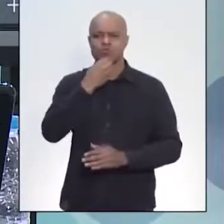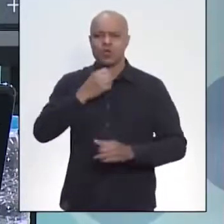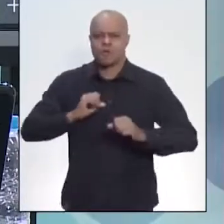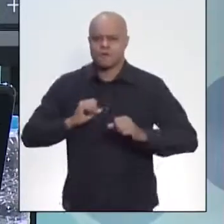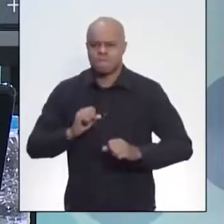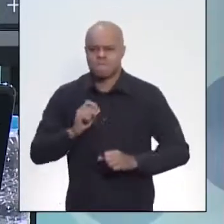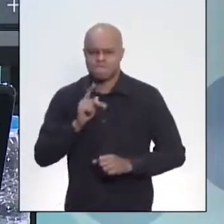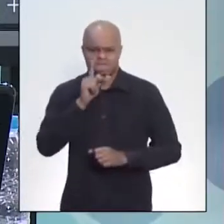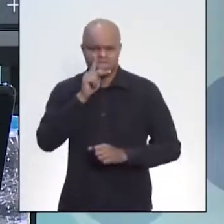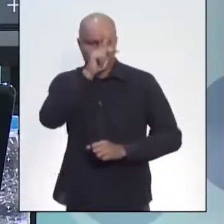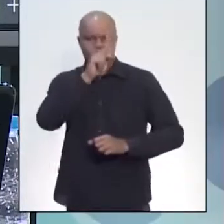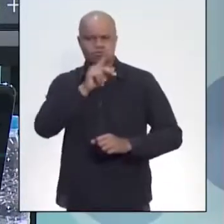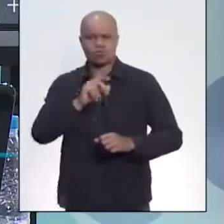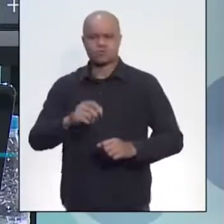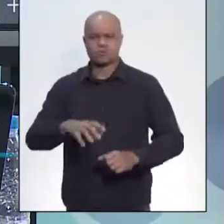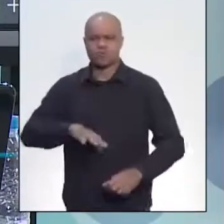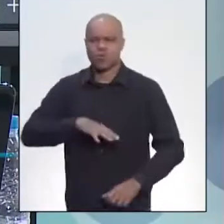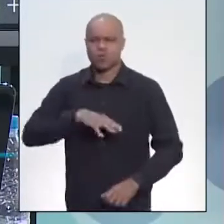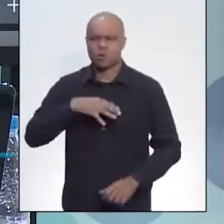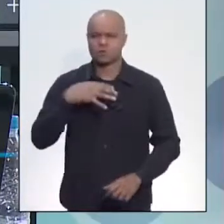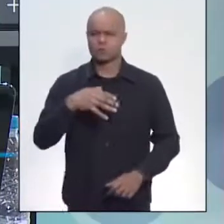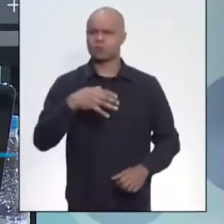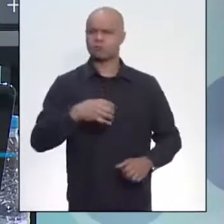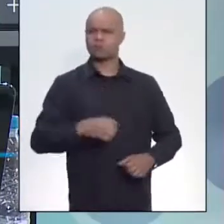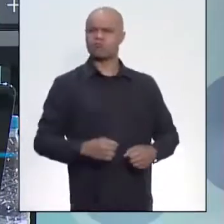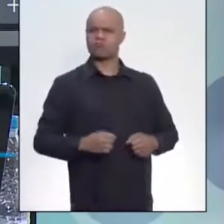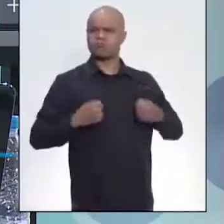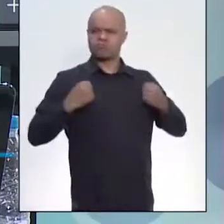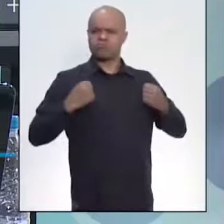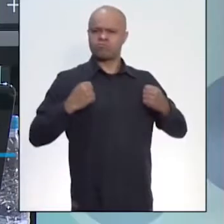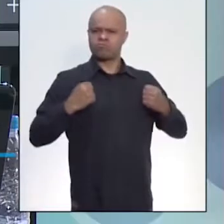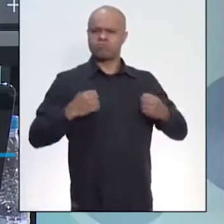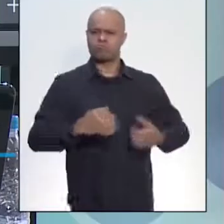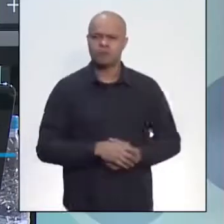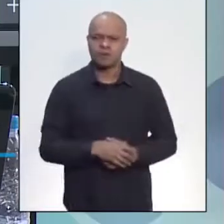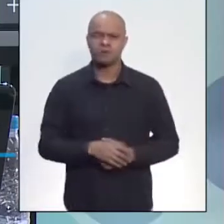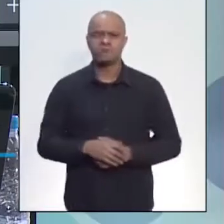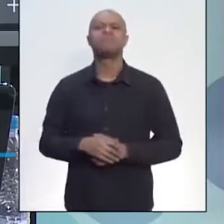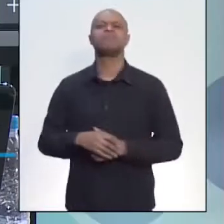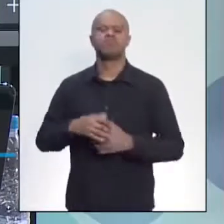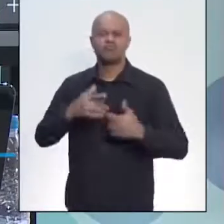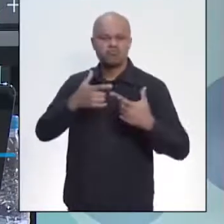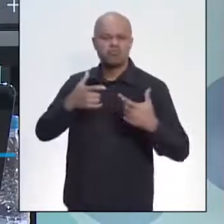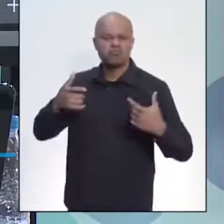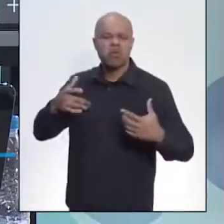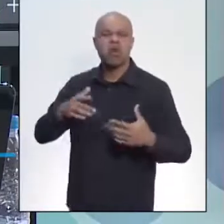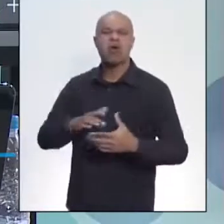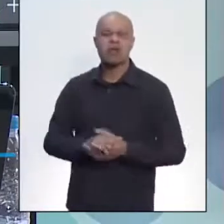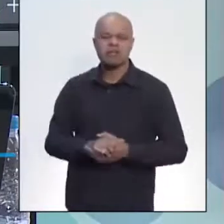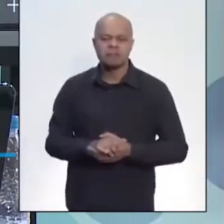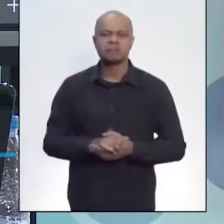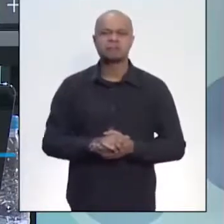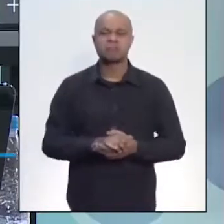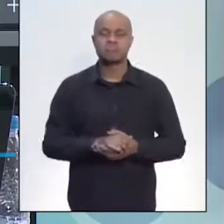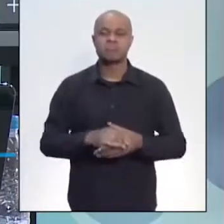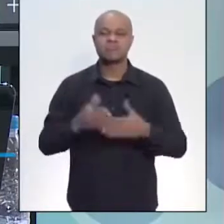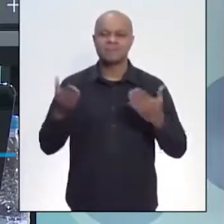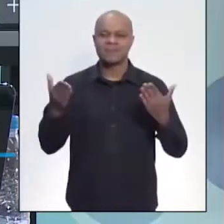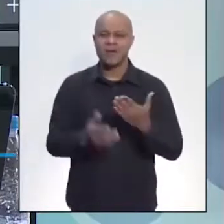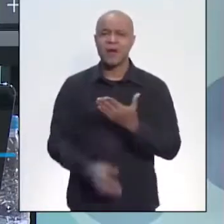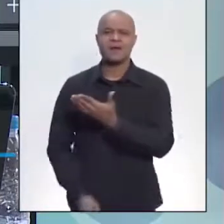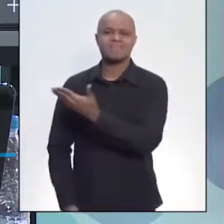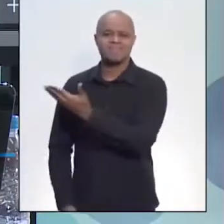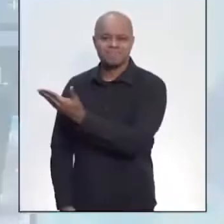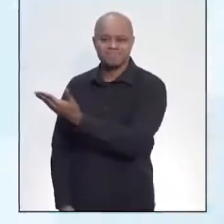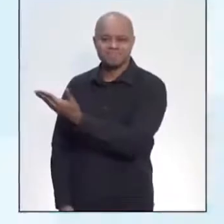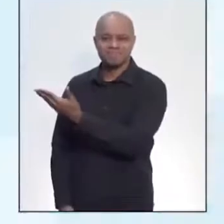valente é valoroso é uma pessoa que Luta pelos seus ideais e agora na